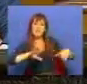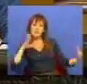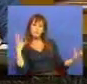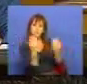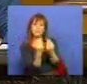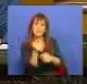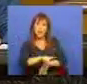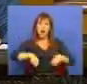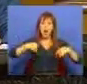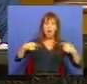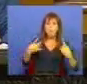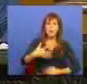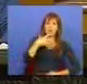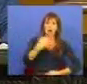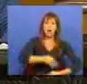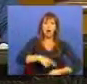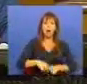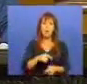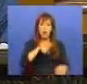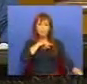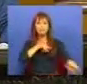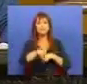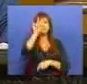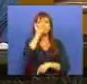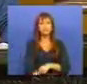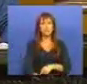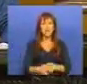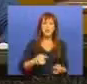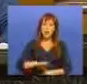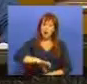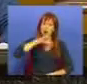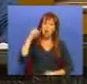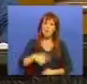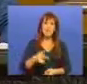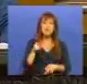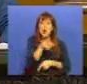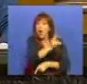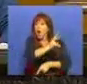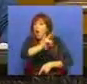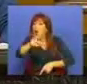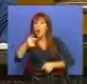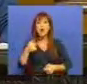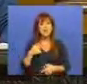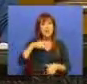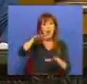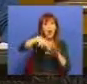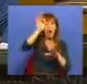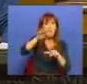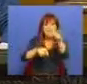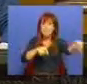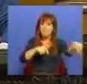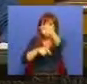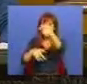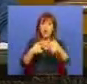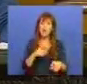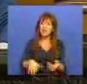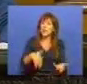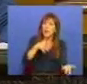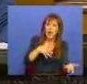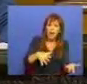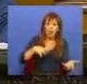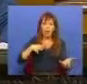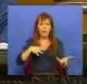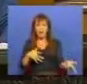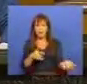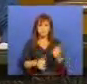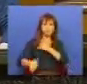consigo a própria credibilidade da política, a confiança de que aqueles em quem se vota não vão dar o dito pelo não